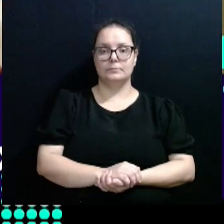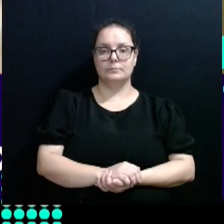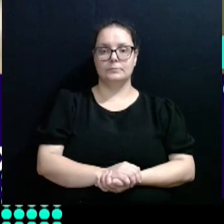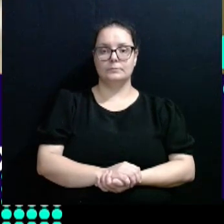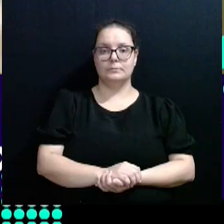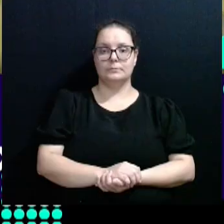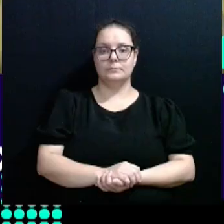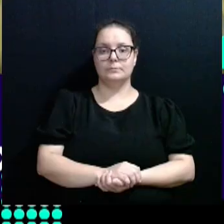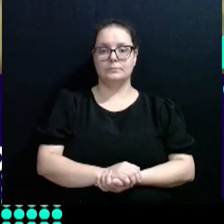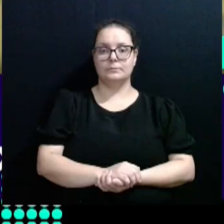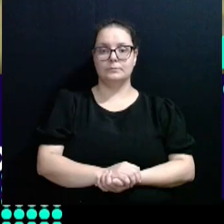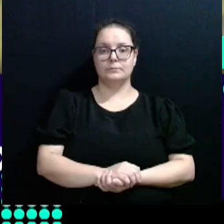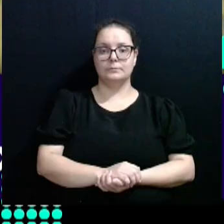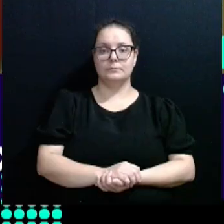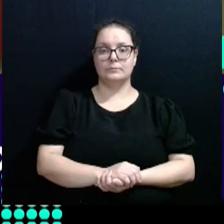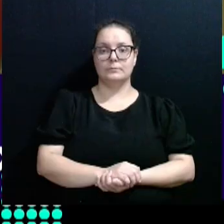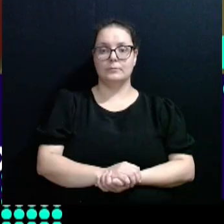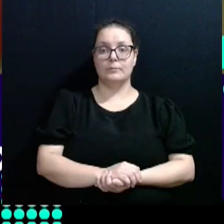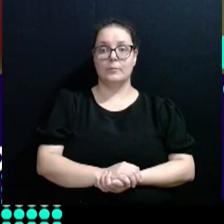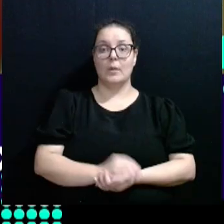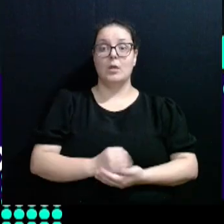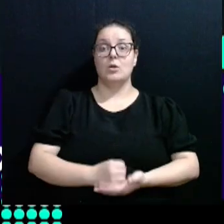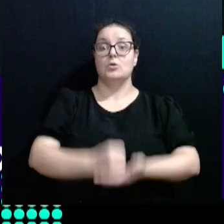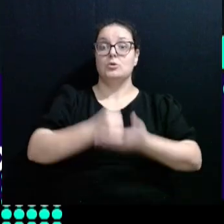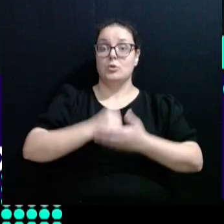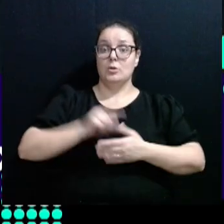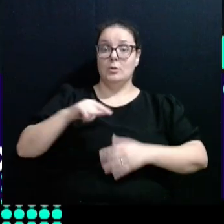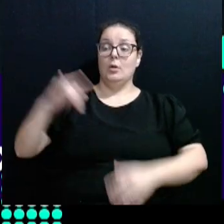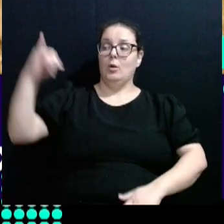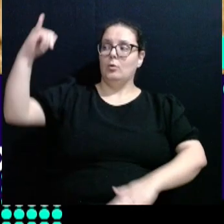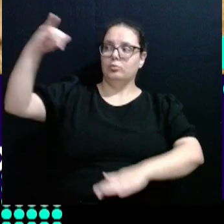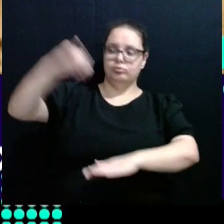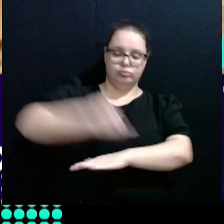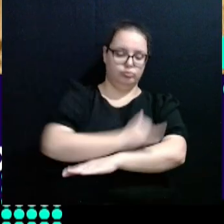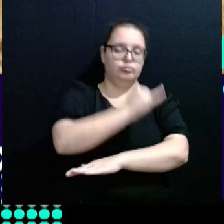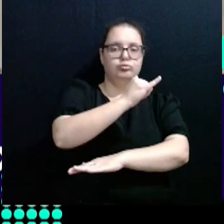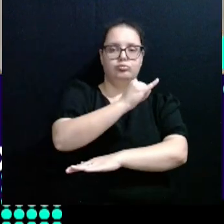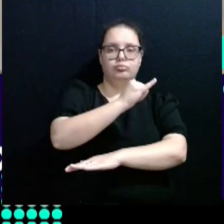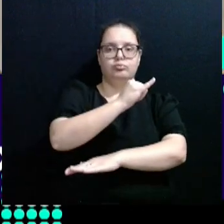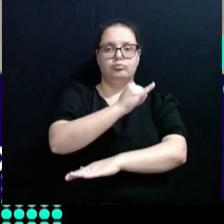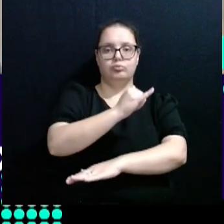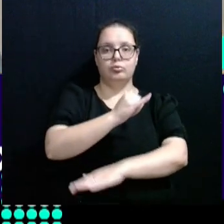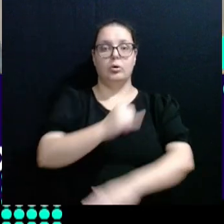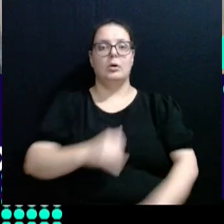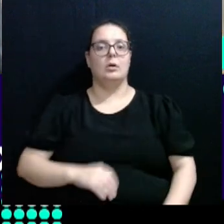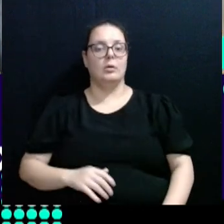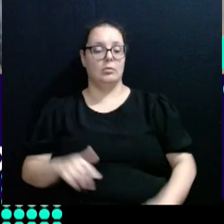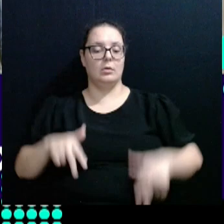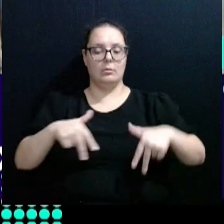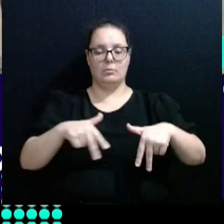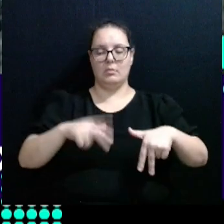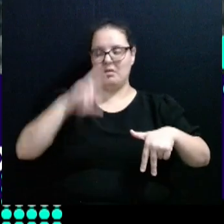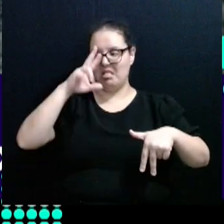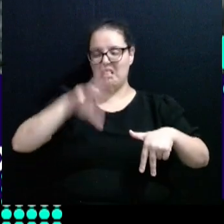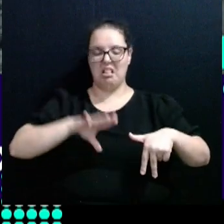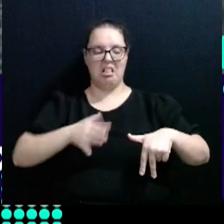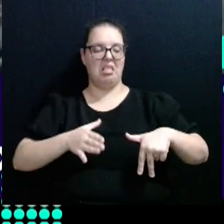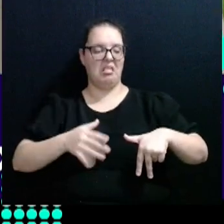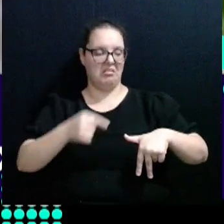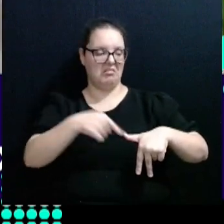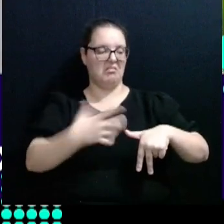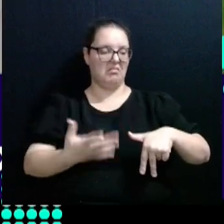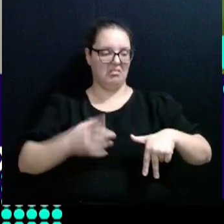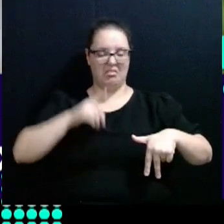Socorro! Após um acidente aéreo, a humilhada Linda e seu arrogante chefe Bradley ficam presos em uma ilha